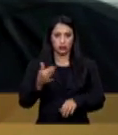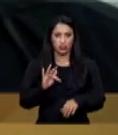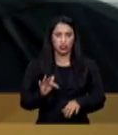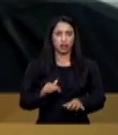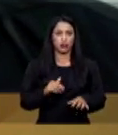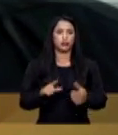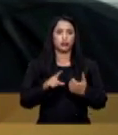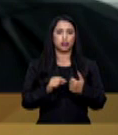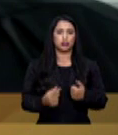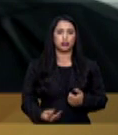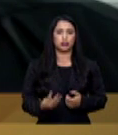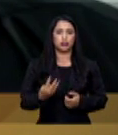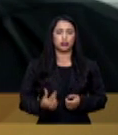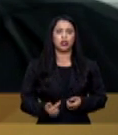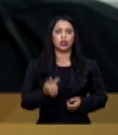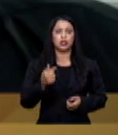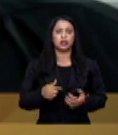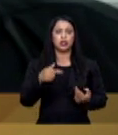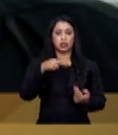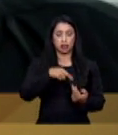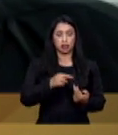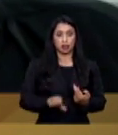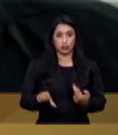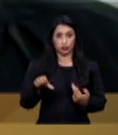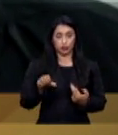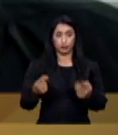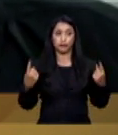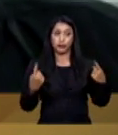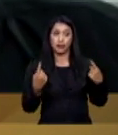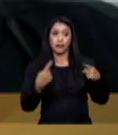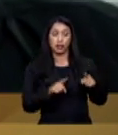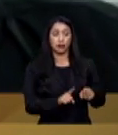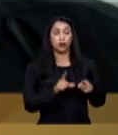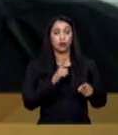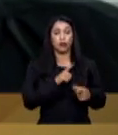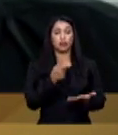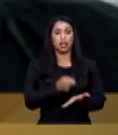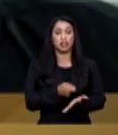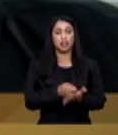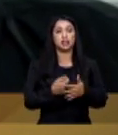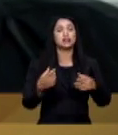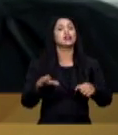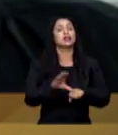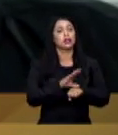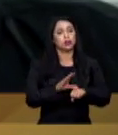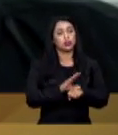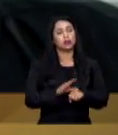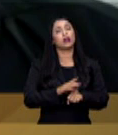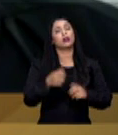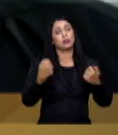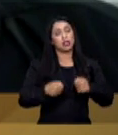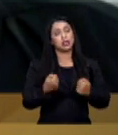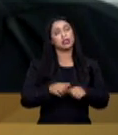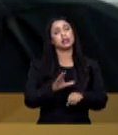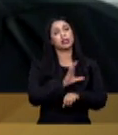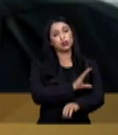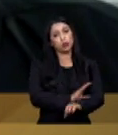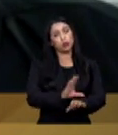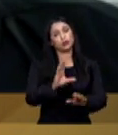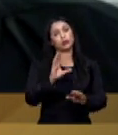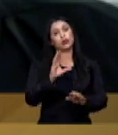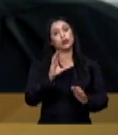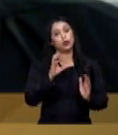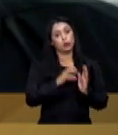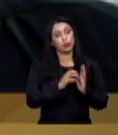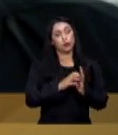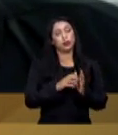regra do artigo 37, inciso 9. Viola manifestamente a exigência constitucional de prévio concurso público para ingresso no serviço estatal,